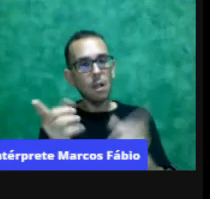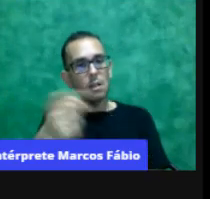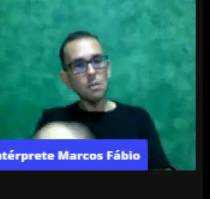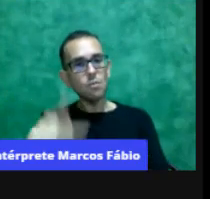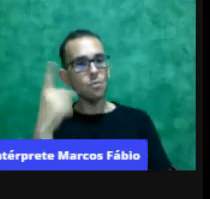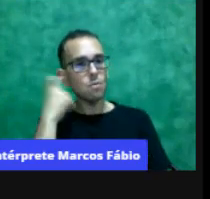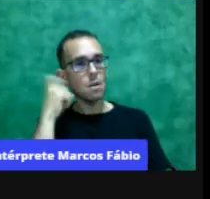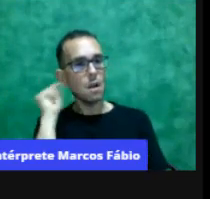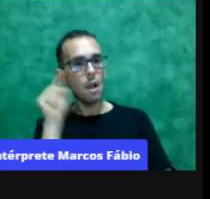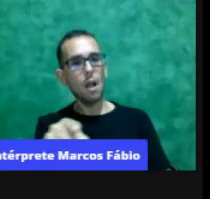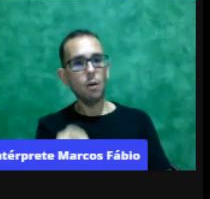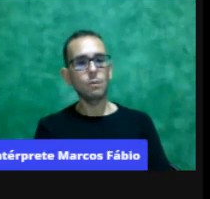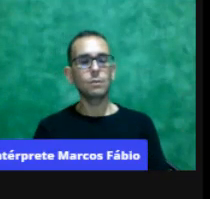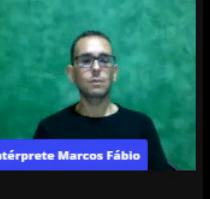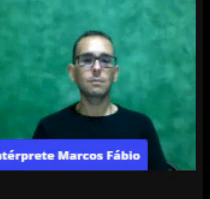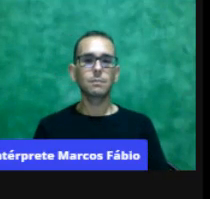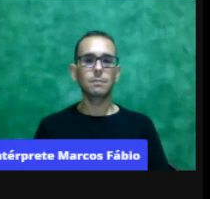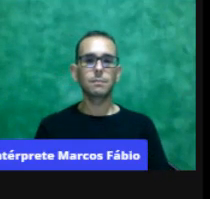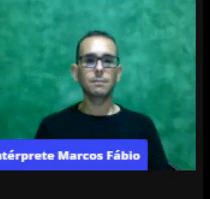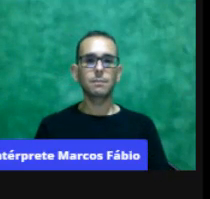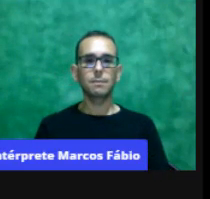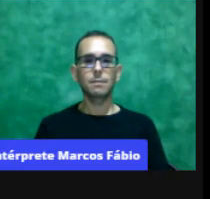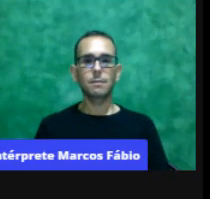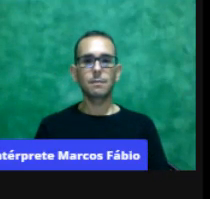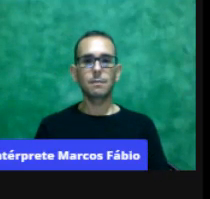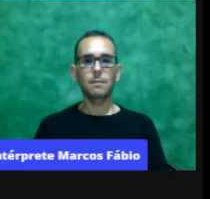Vamos para frente?